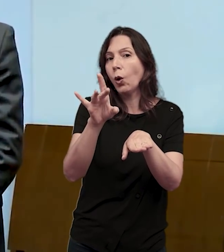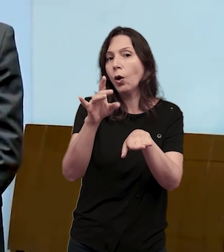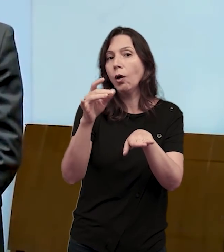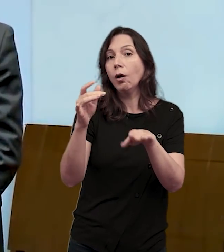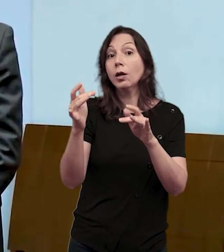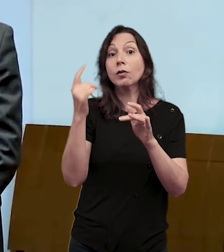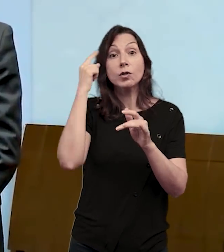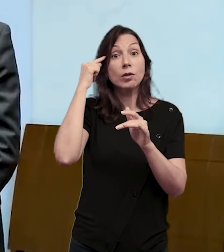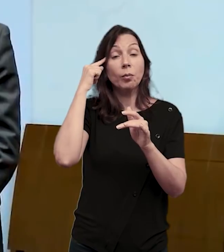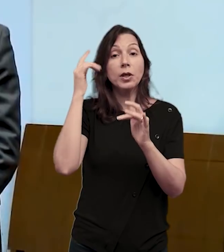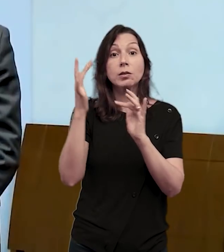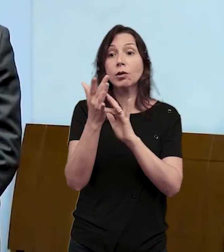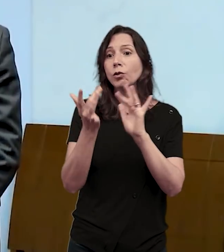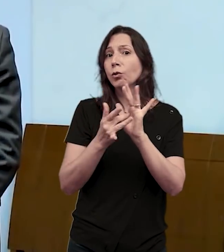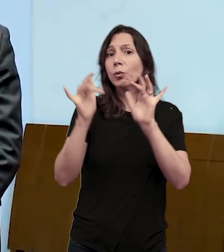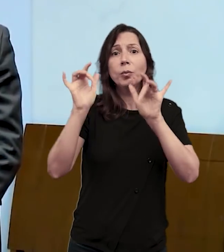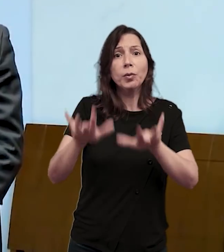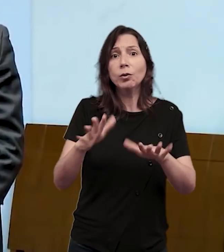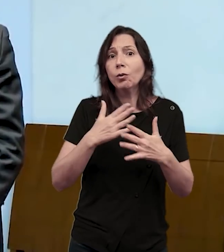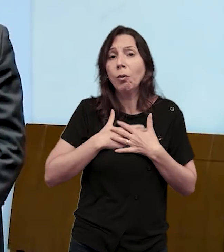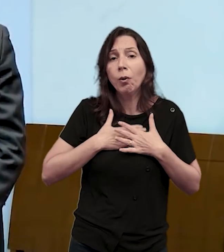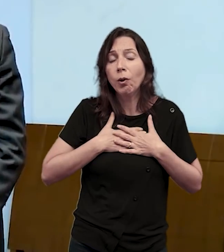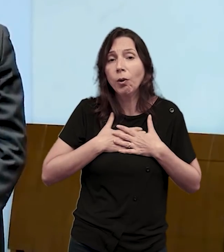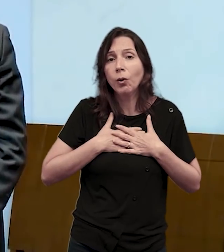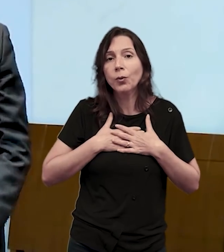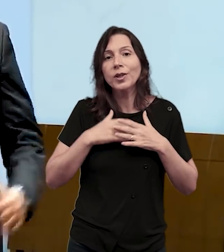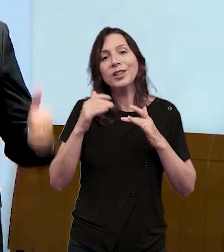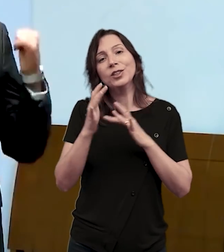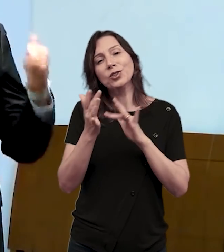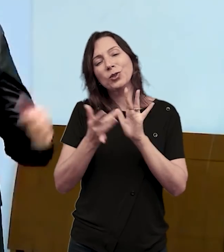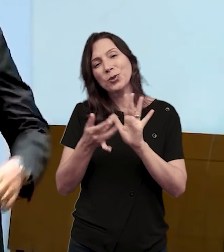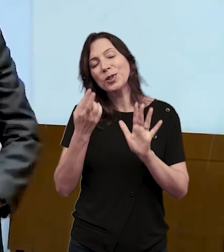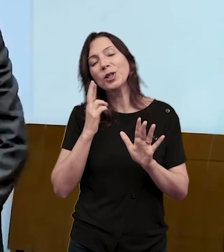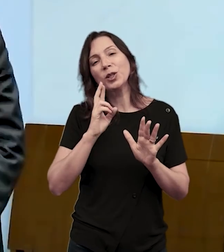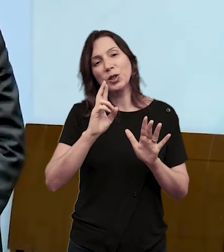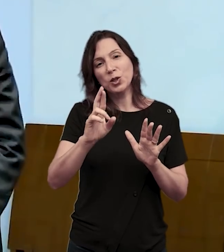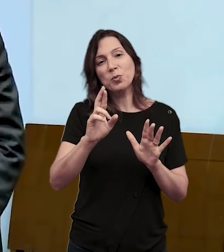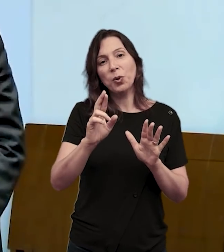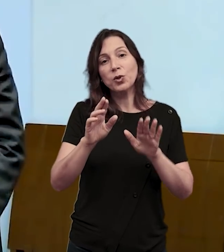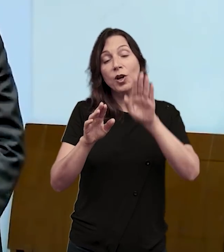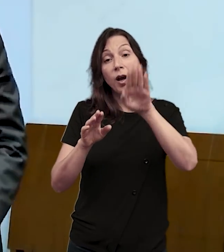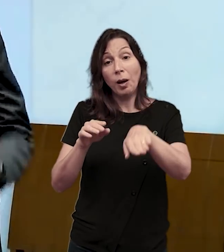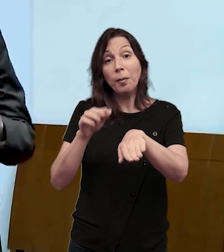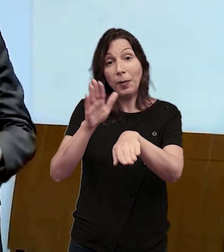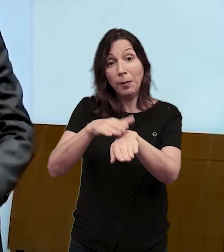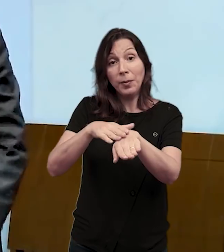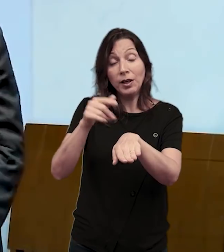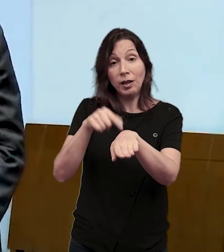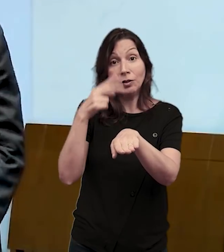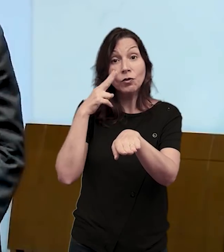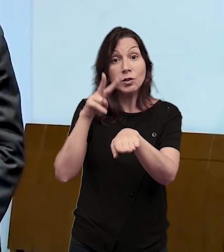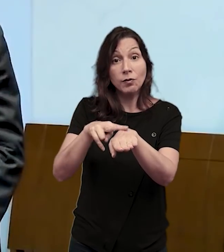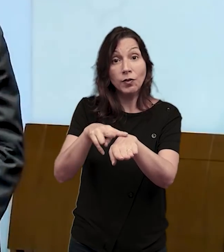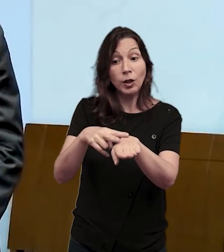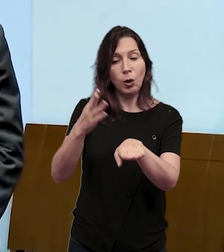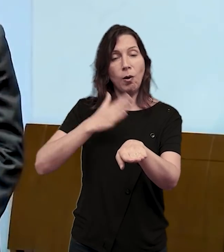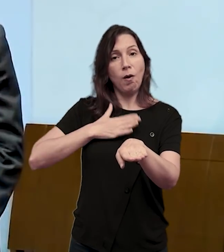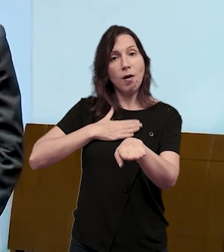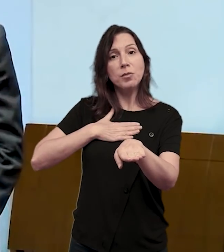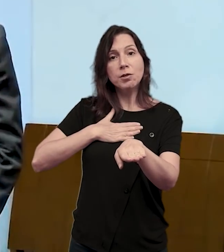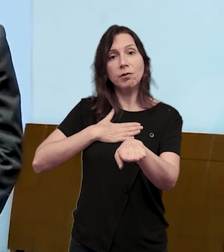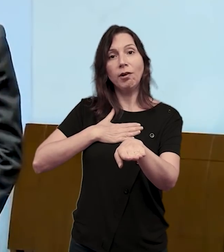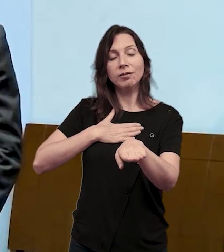sozinho. Não, filho, te abandonei não. Essa pegada que você está vendo aí não é sua não, é minha. É